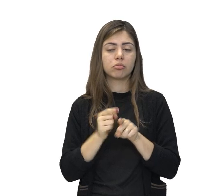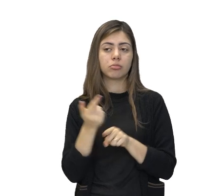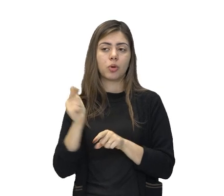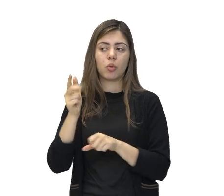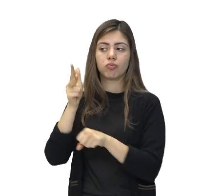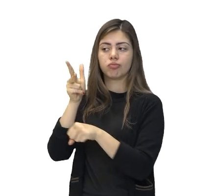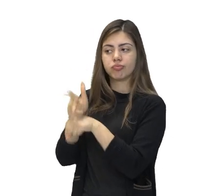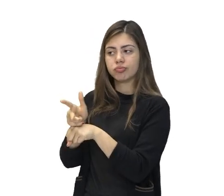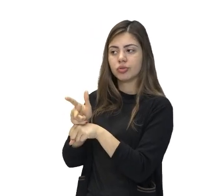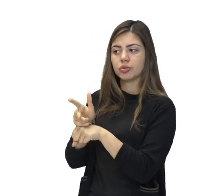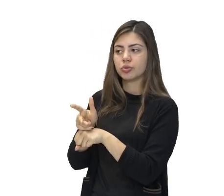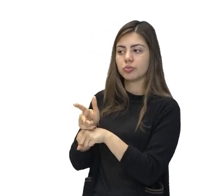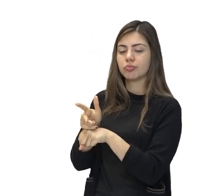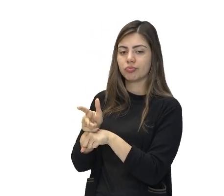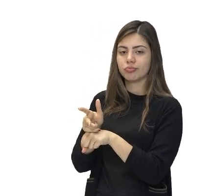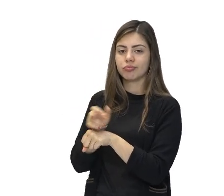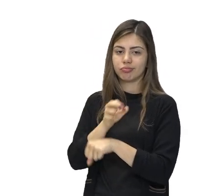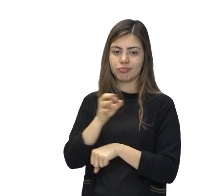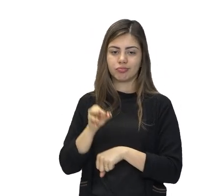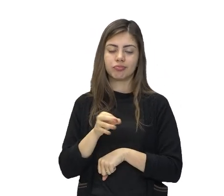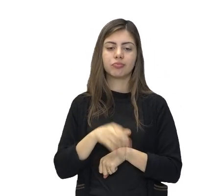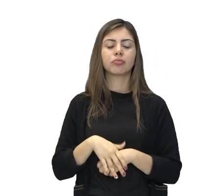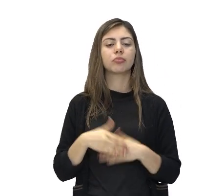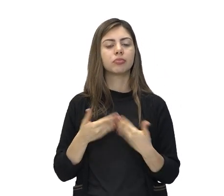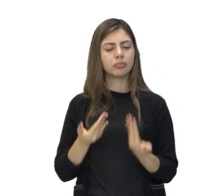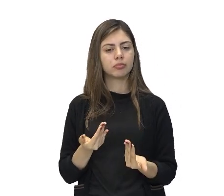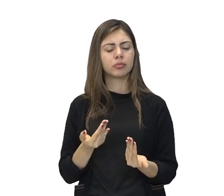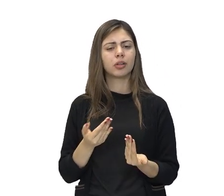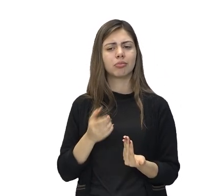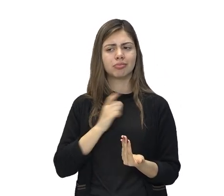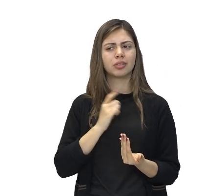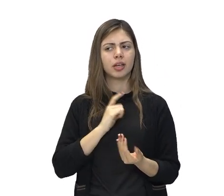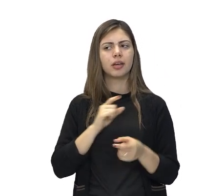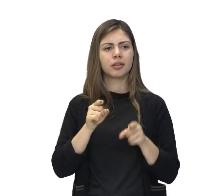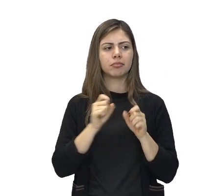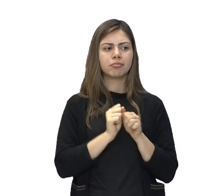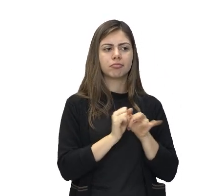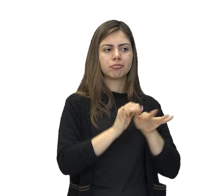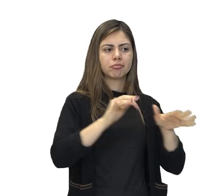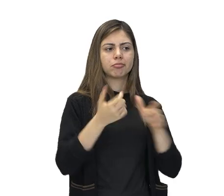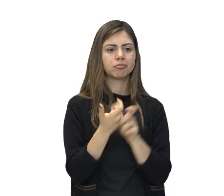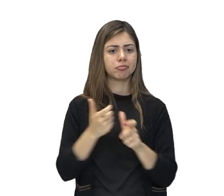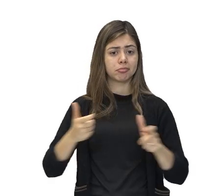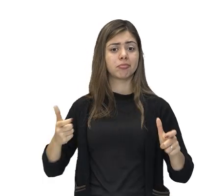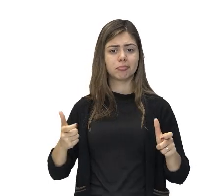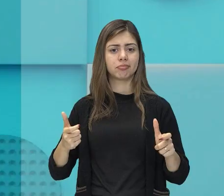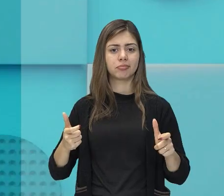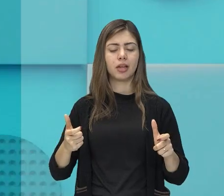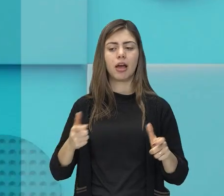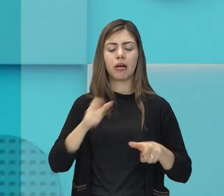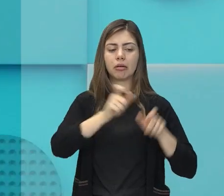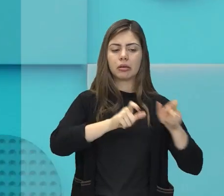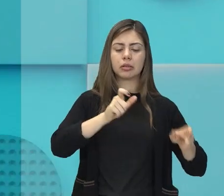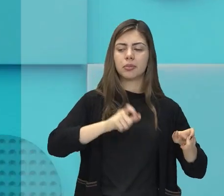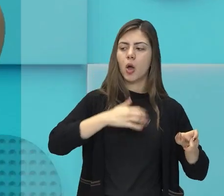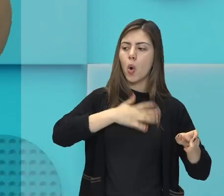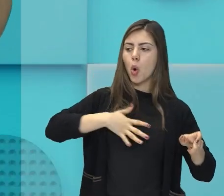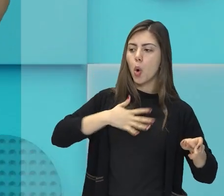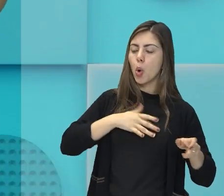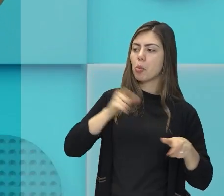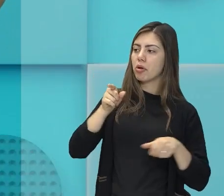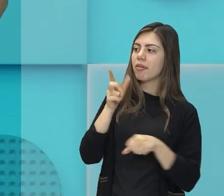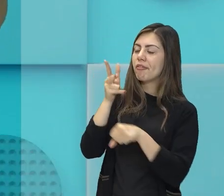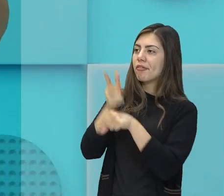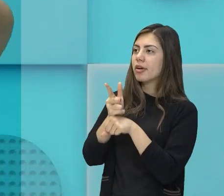de videocast, não é? E essa forma tem se popularizado muito. As pessoas têm gostado deste